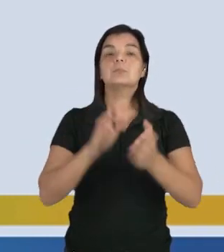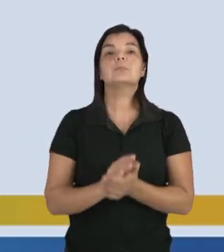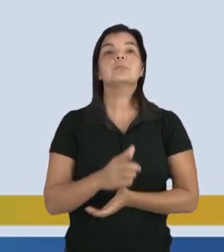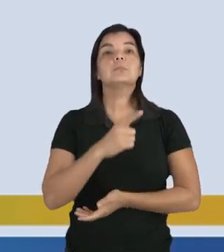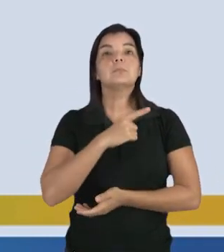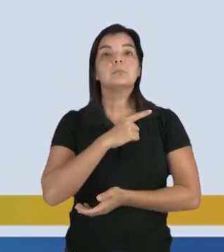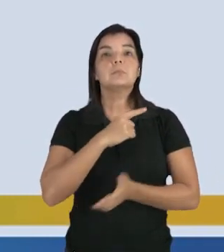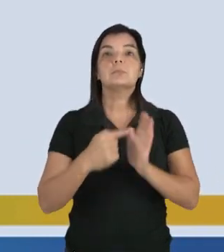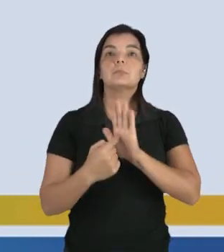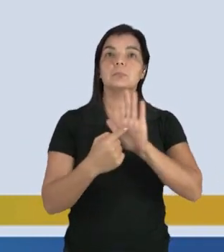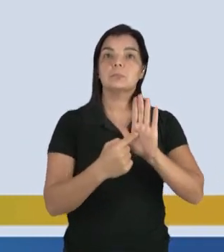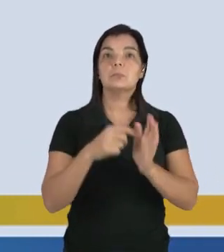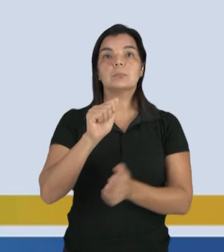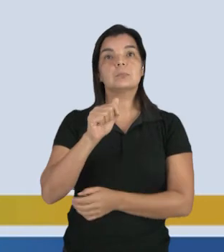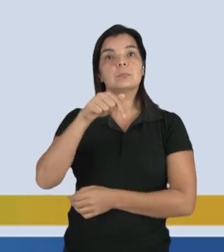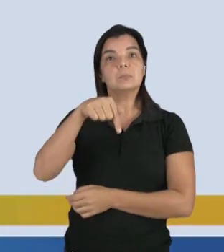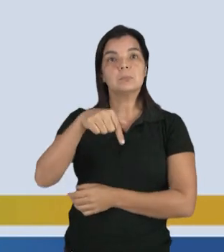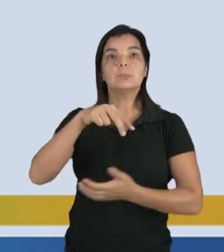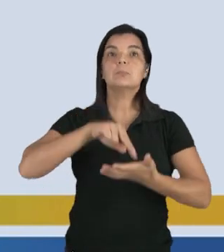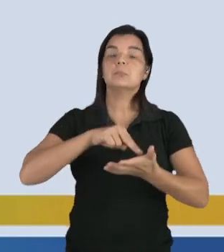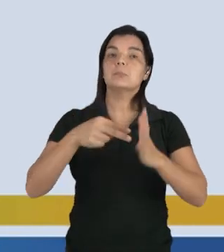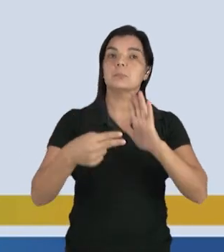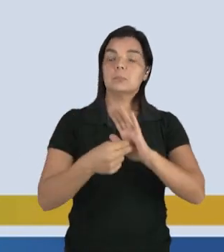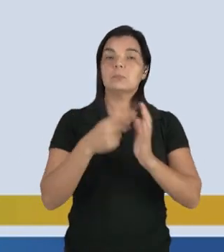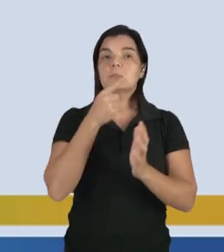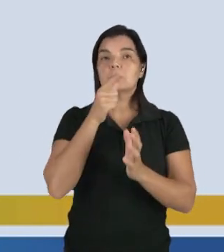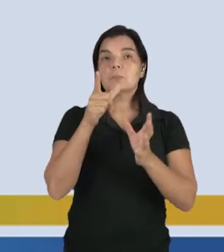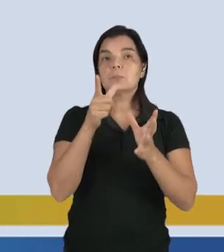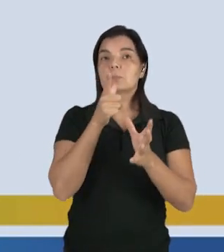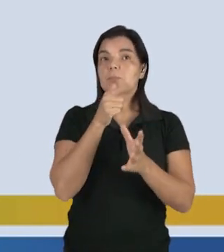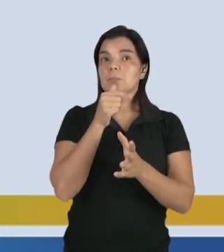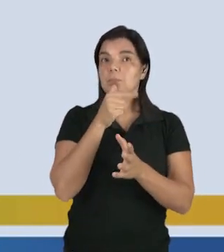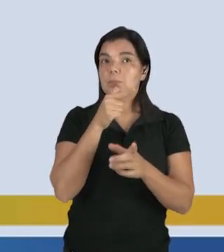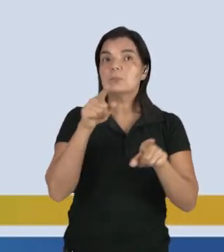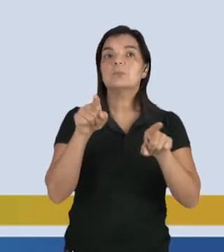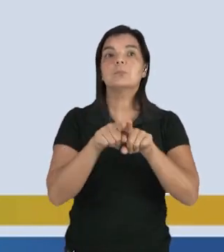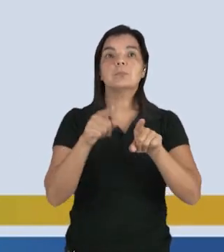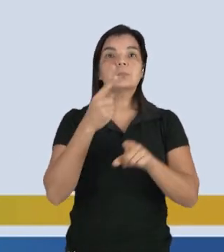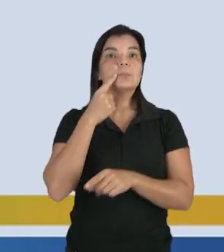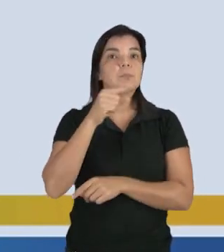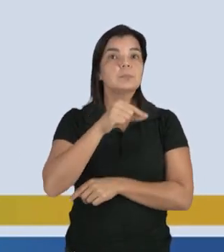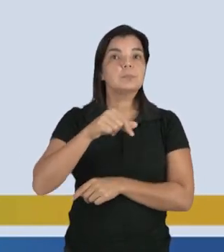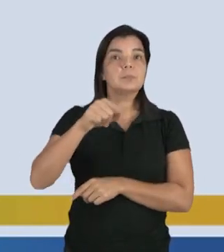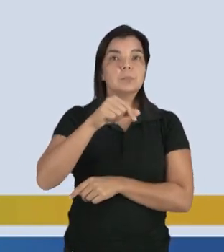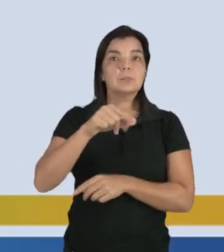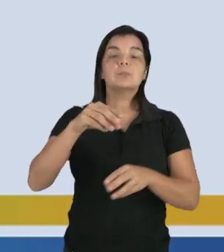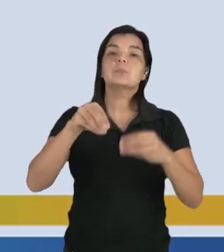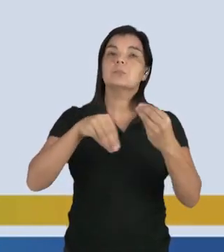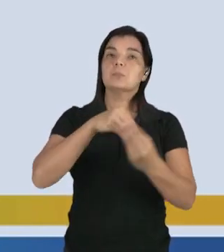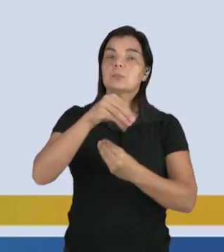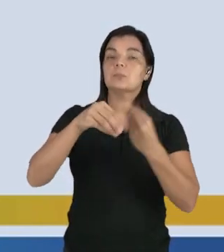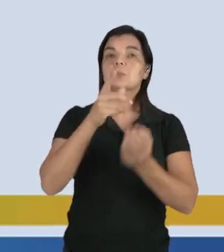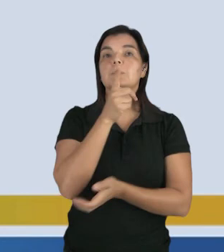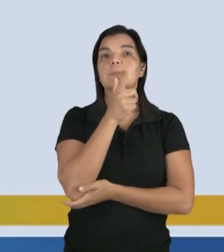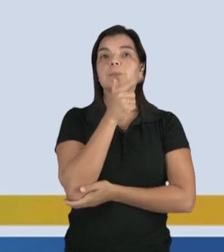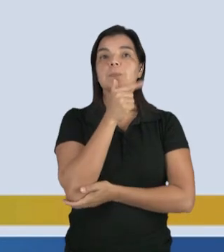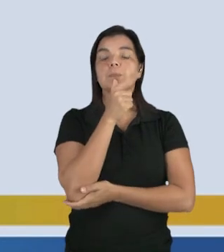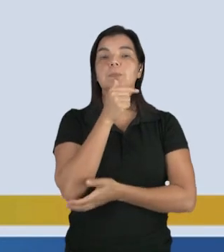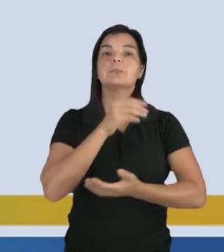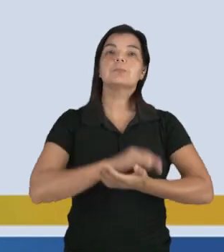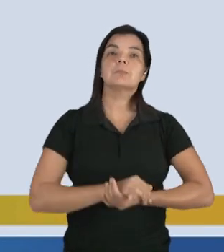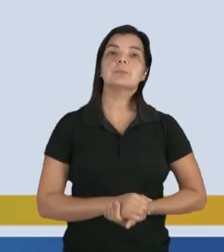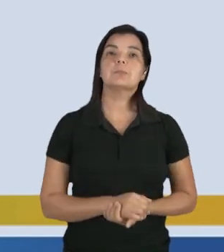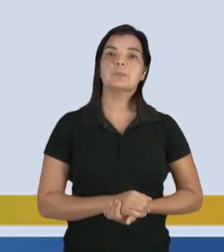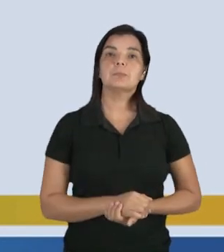uma equação, na qual teremos a indicação aquoso, significa, e é representado pelo